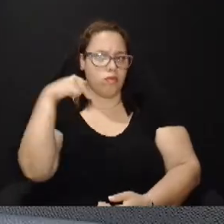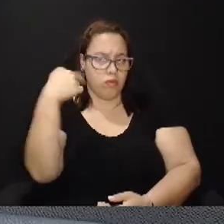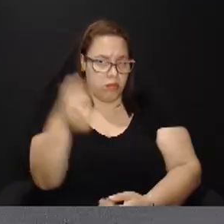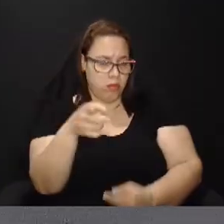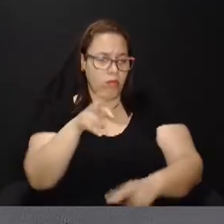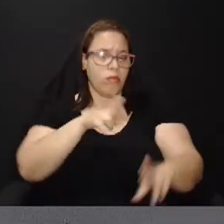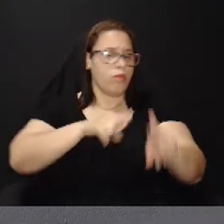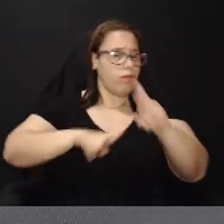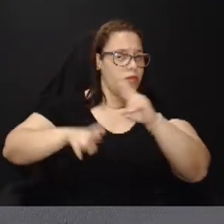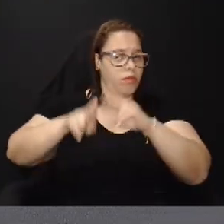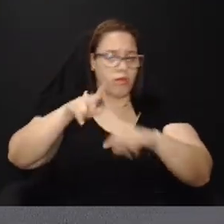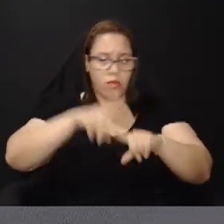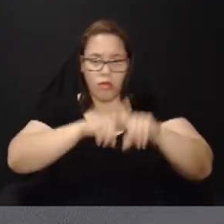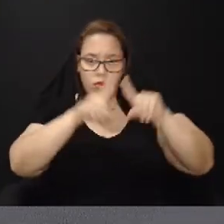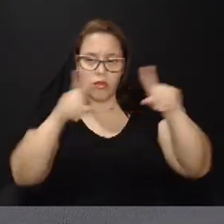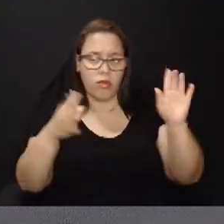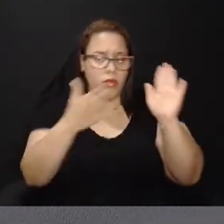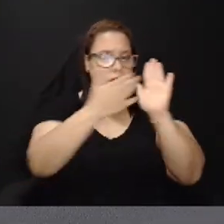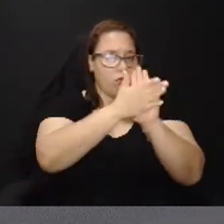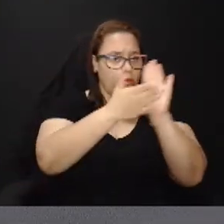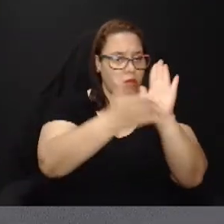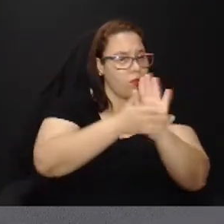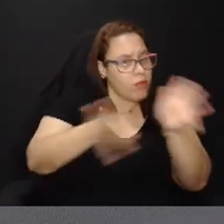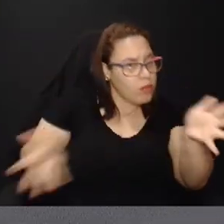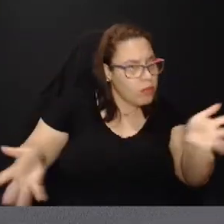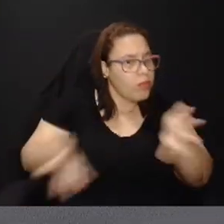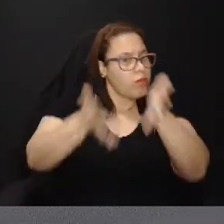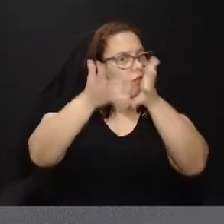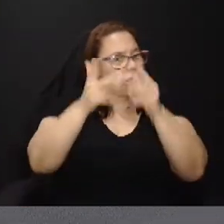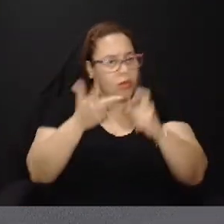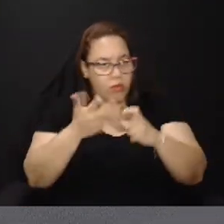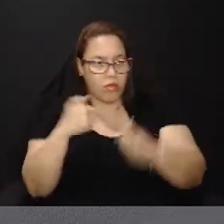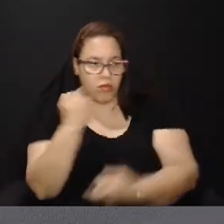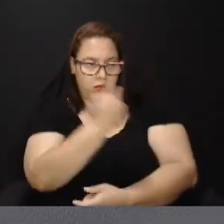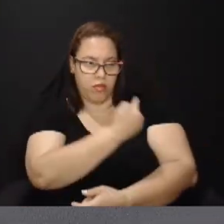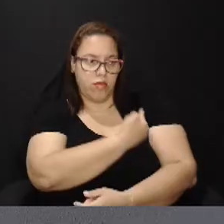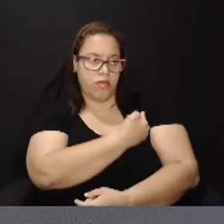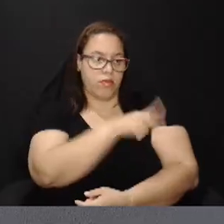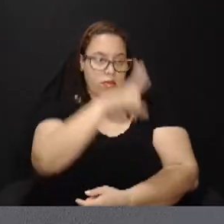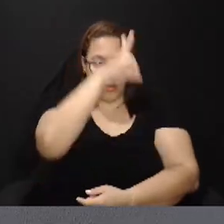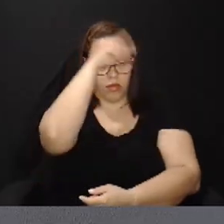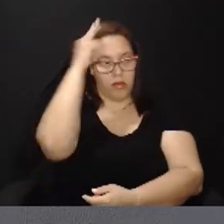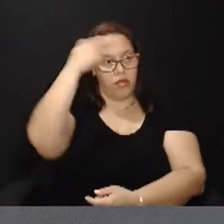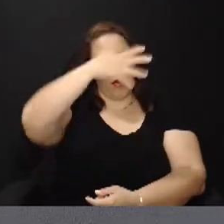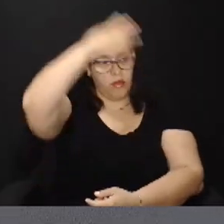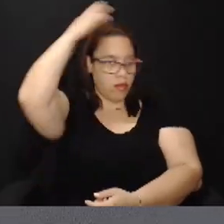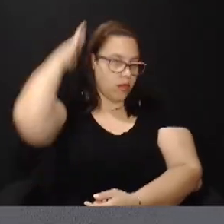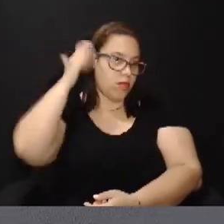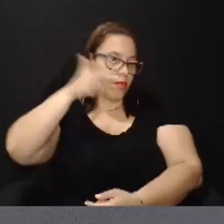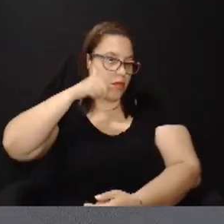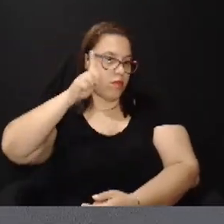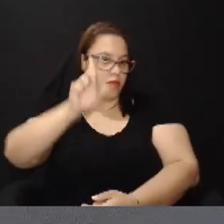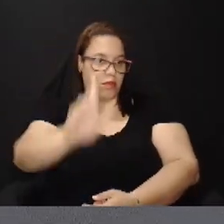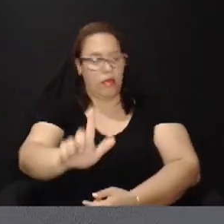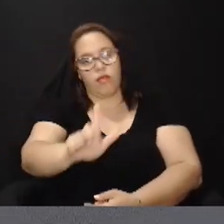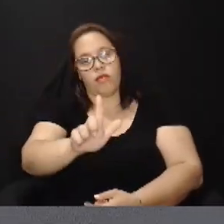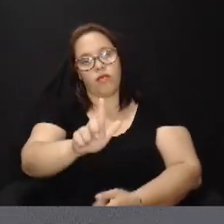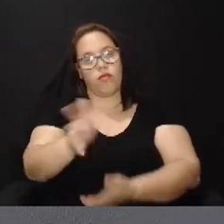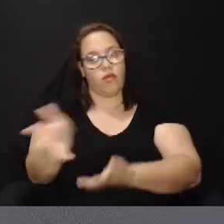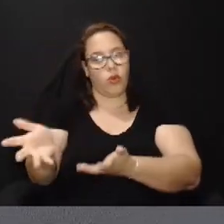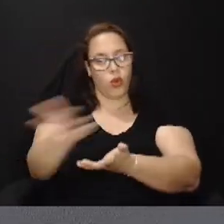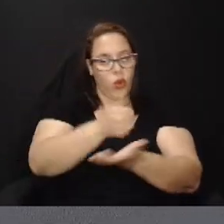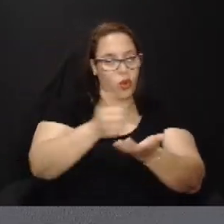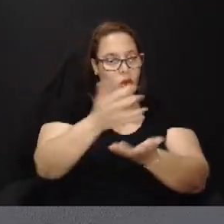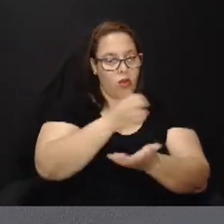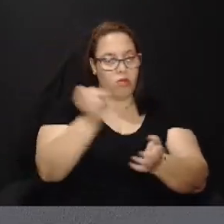também propor essas ações para que o executivo, para que o nosso prefeito aqui, a gente consiga realmente trazer essas inovações que